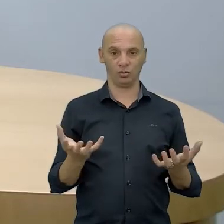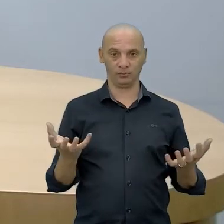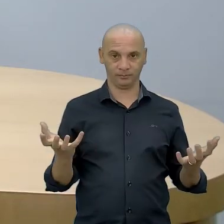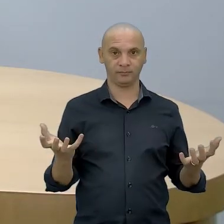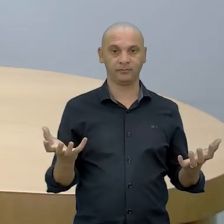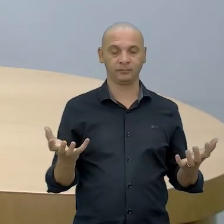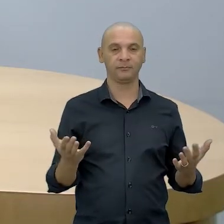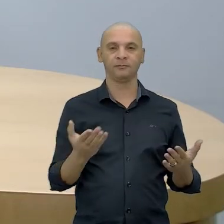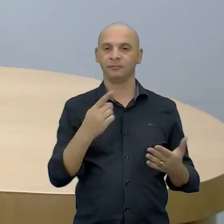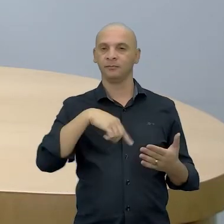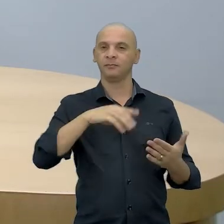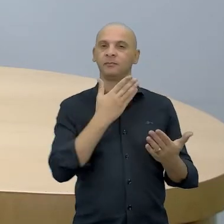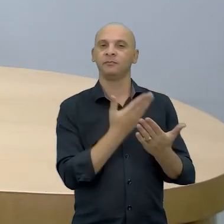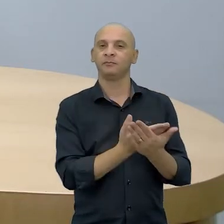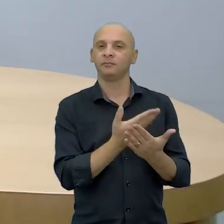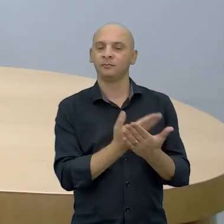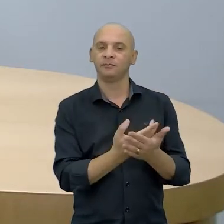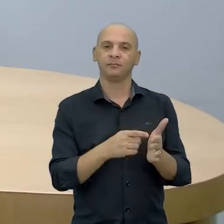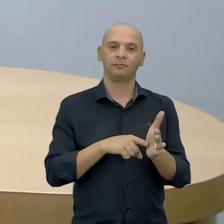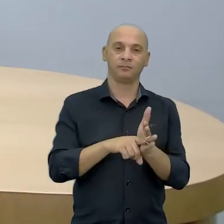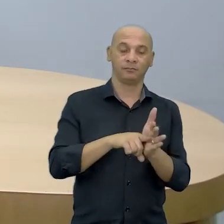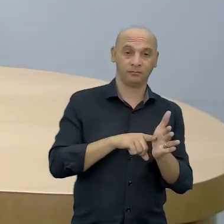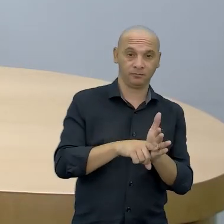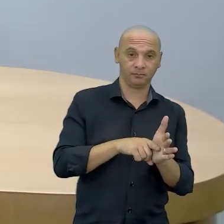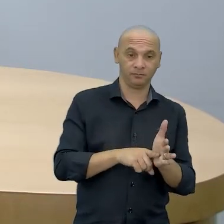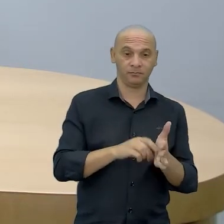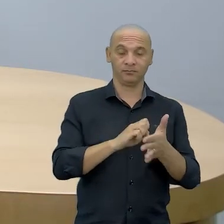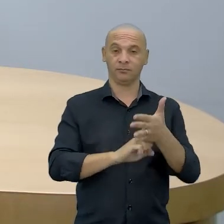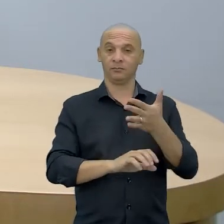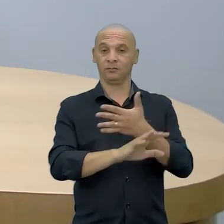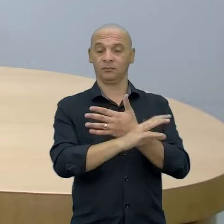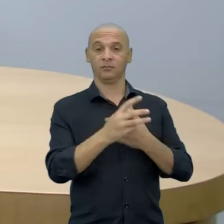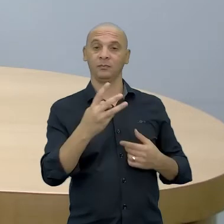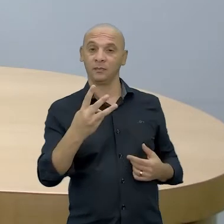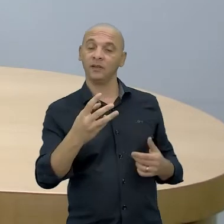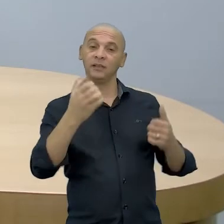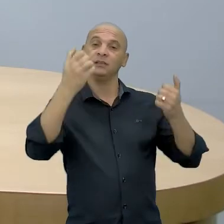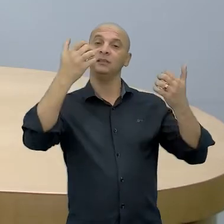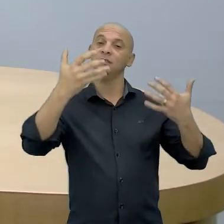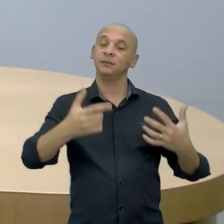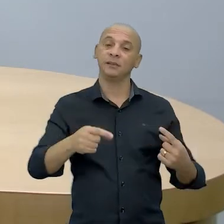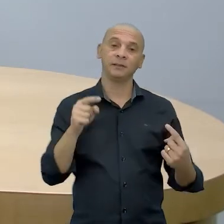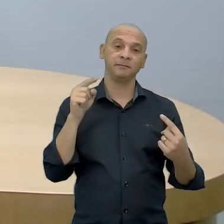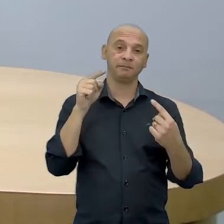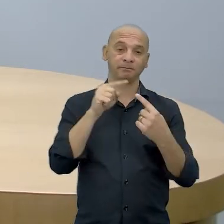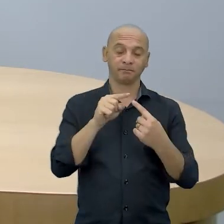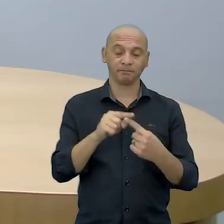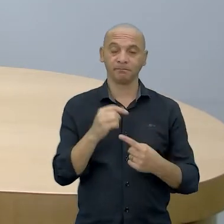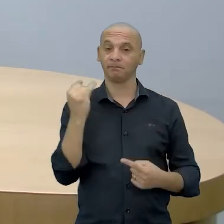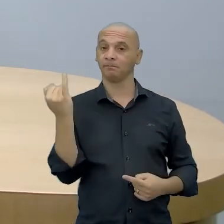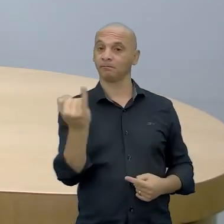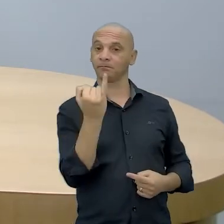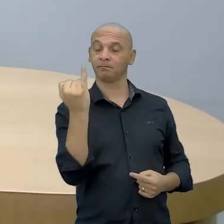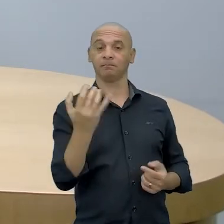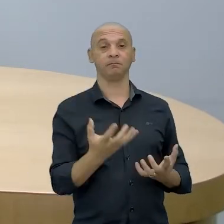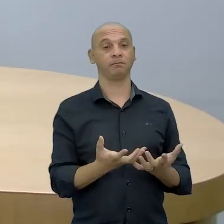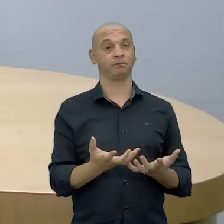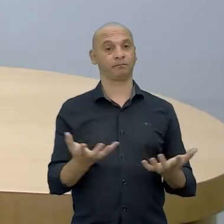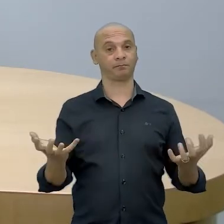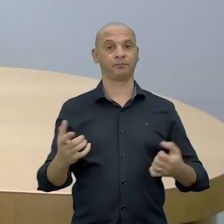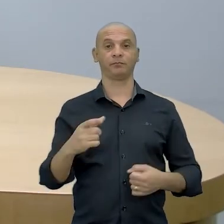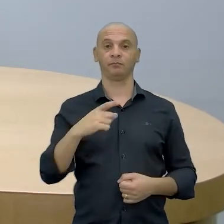principal estudo desse componente 3 aí, né, dessa questão aí, ela tem, né, o solo tem uma grande importância, né, sem